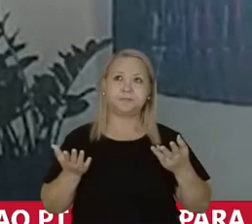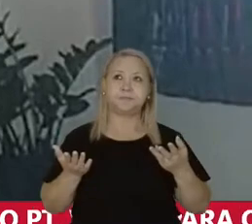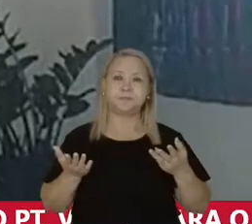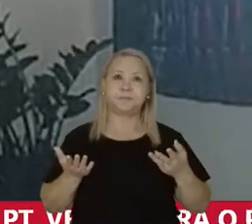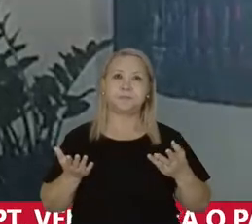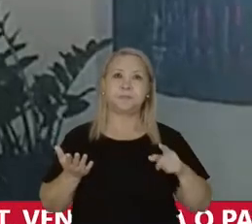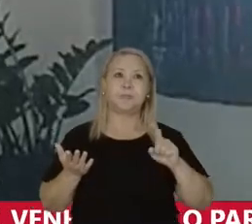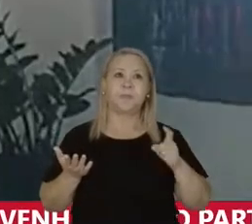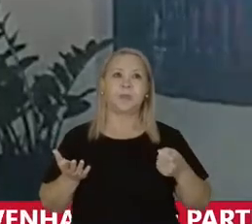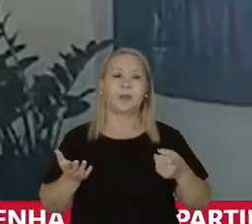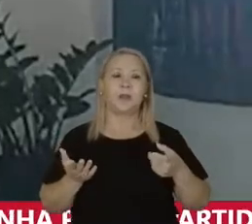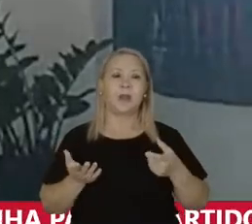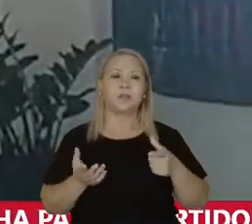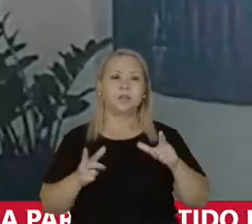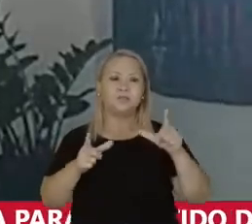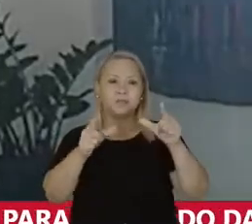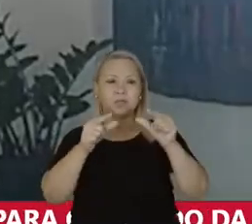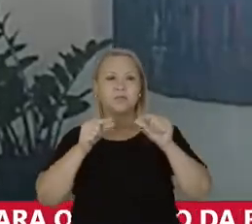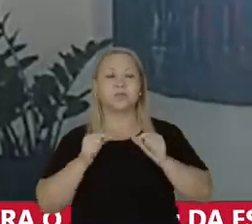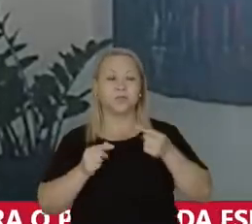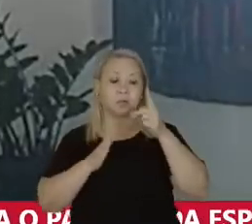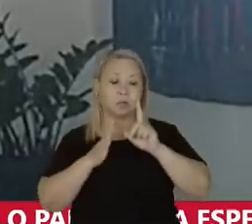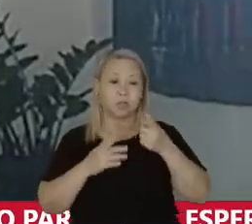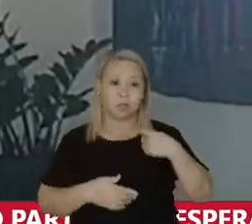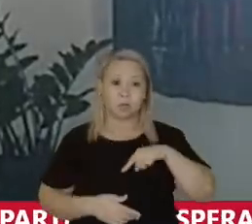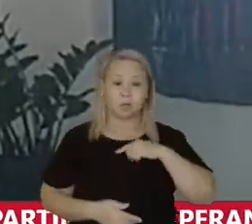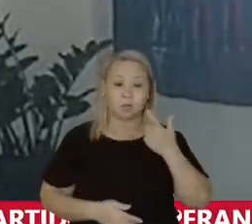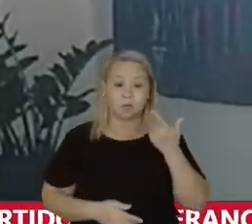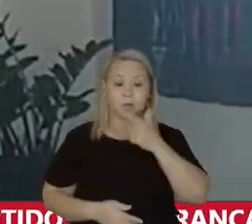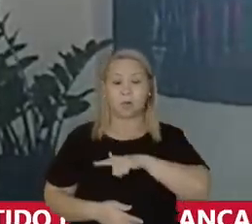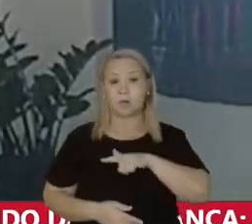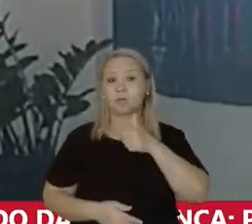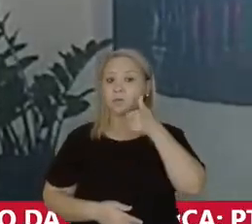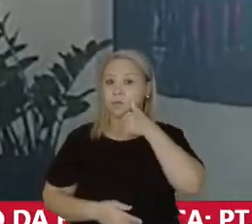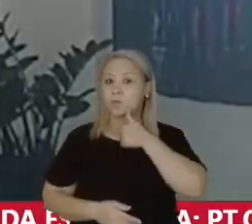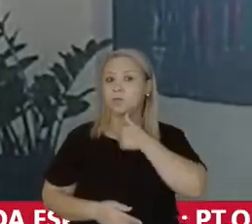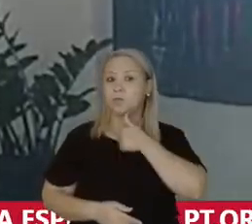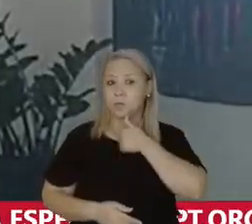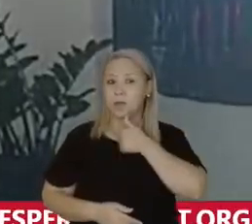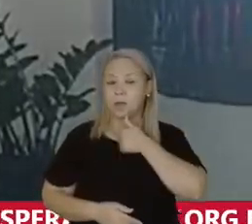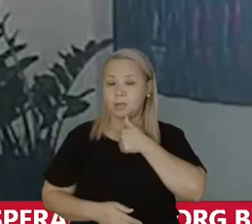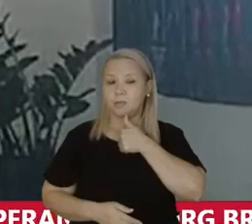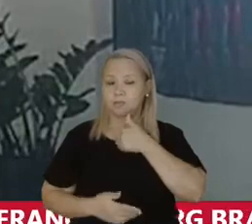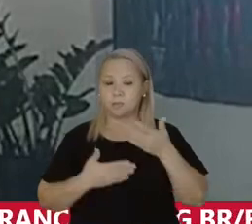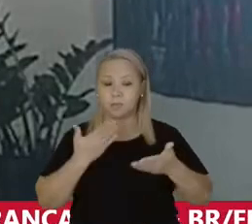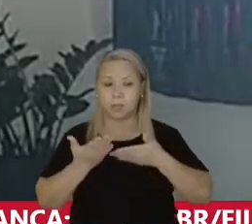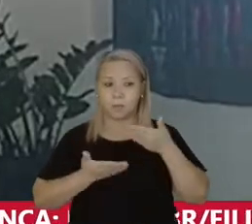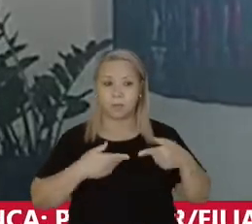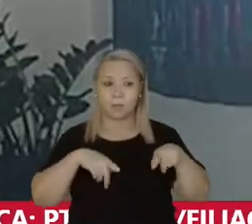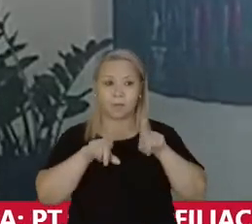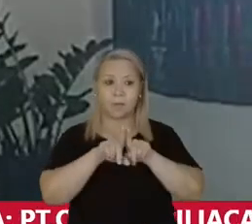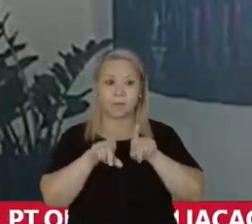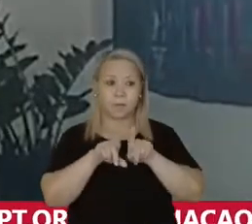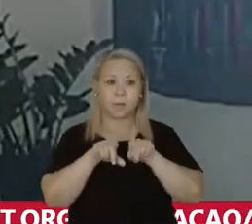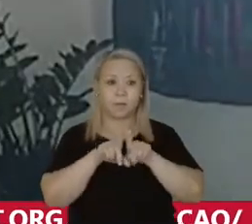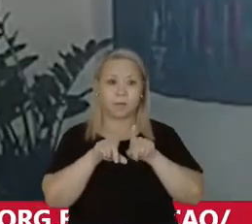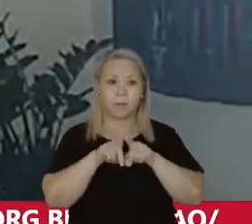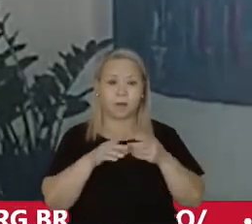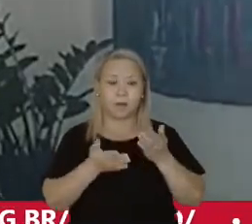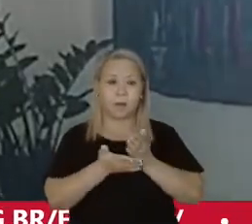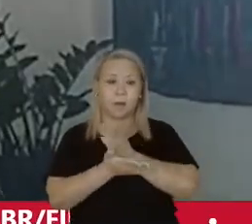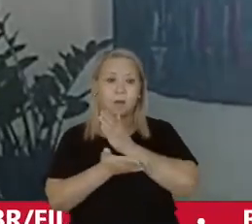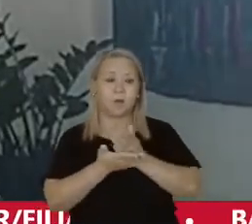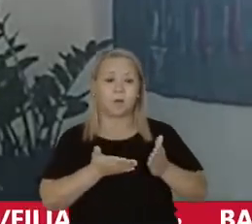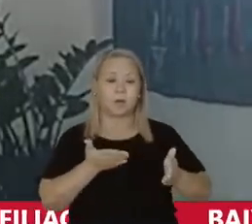de regredir nos direitos que nós conquistamos enquanto mulheres, né, os direitos que envolvem também uma divisão